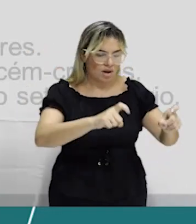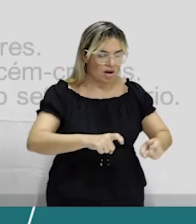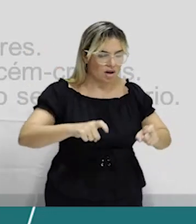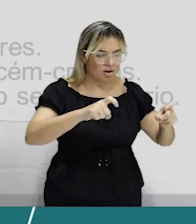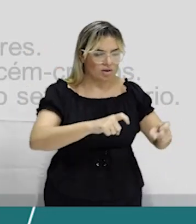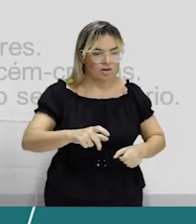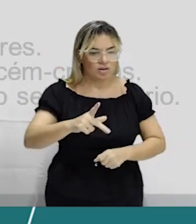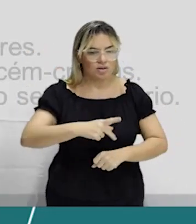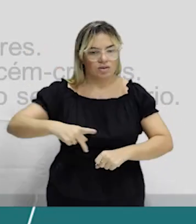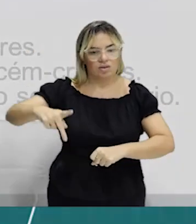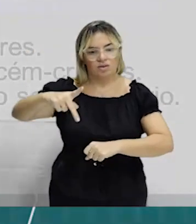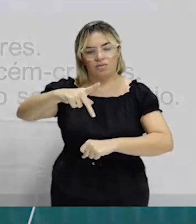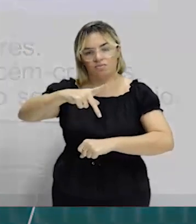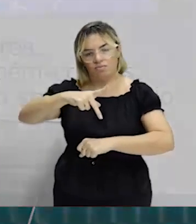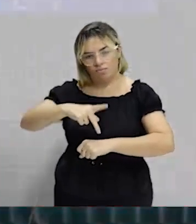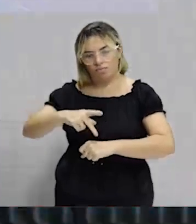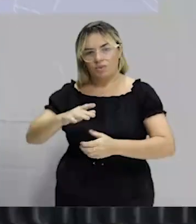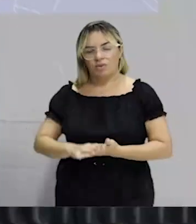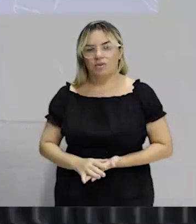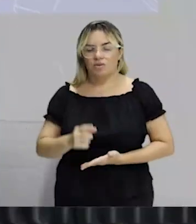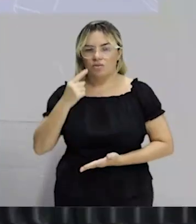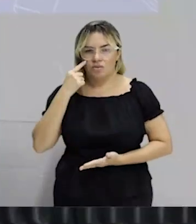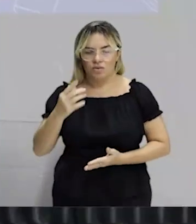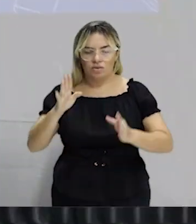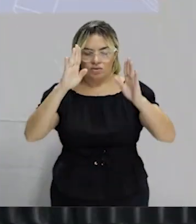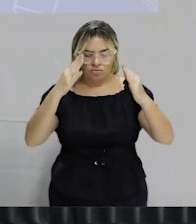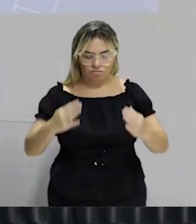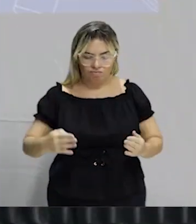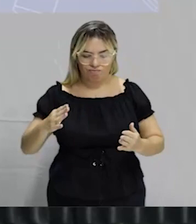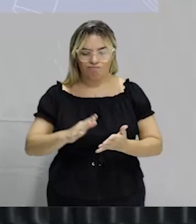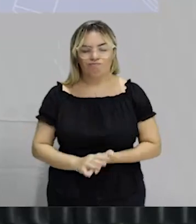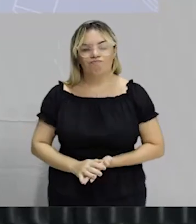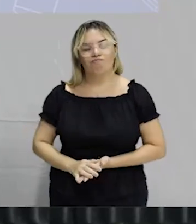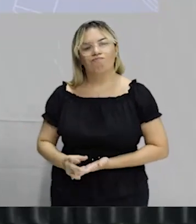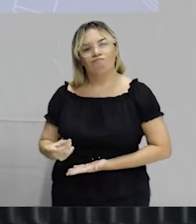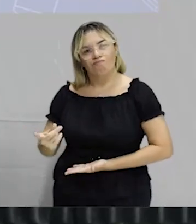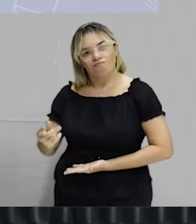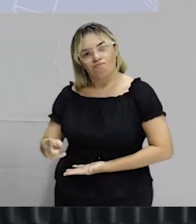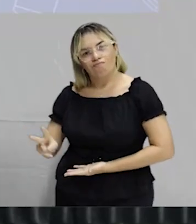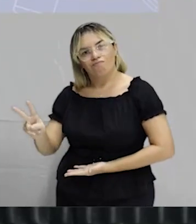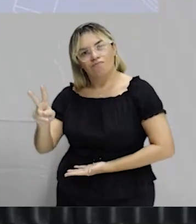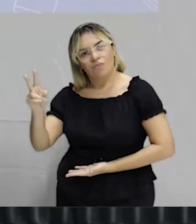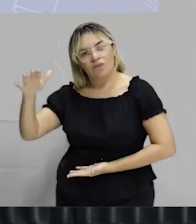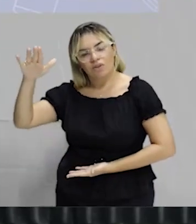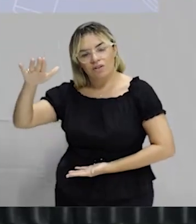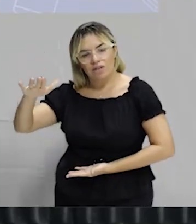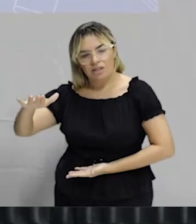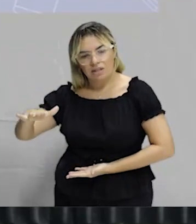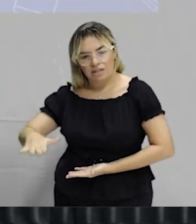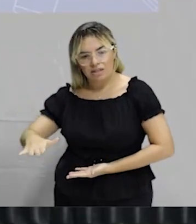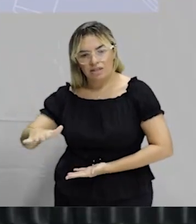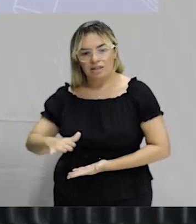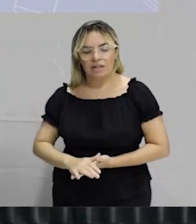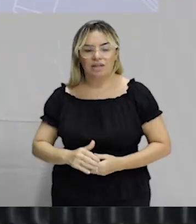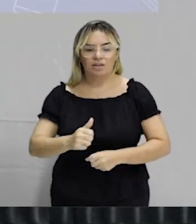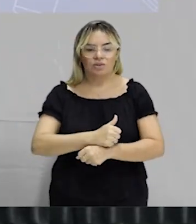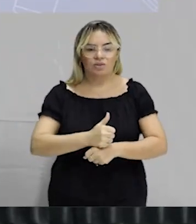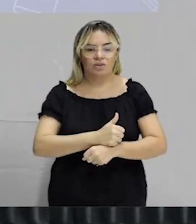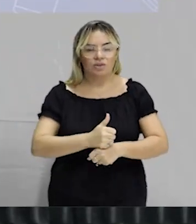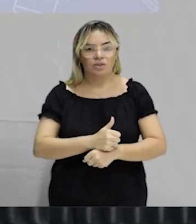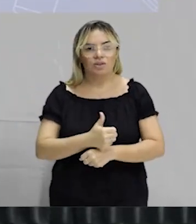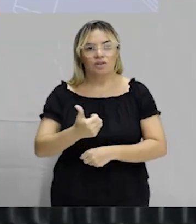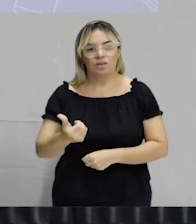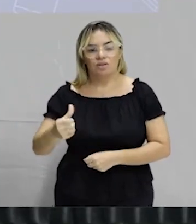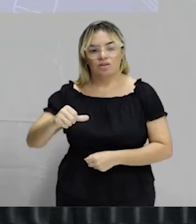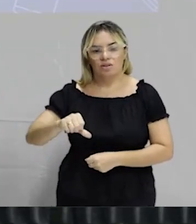depressão você tem uma queda dos preços da produção agrícola no ano anterior, em 1928. Mas o fator mais marcante